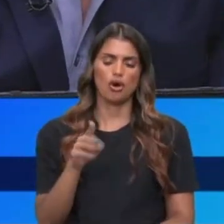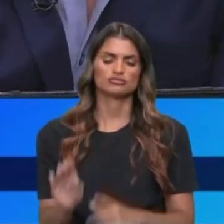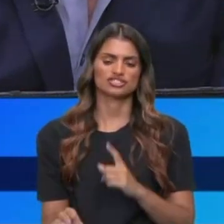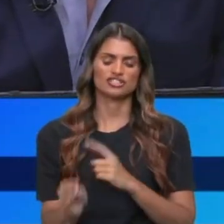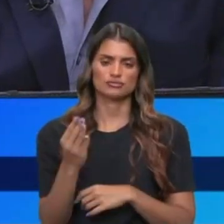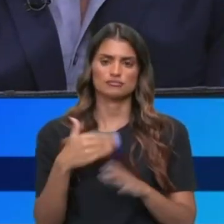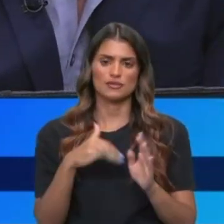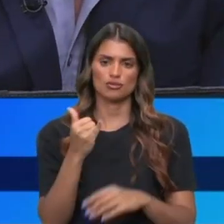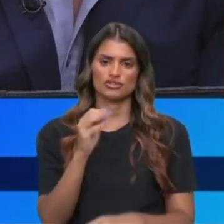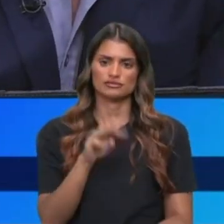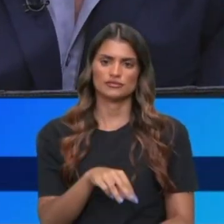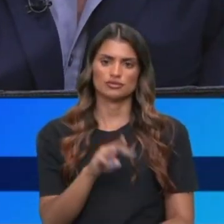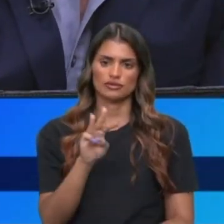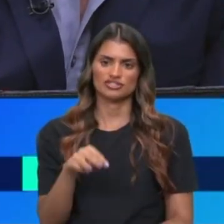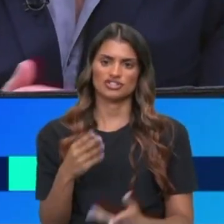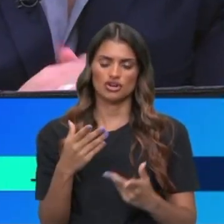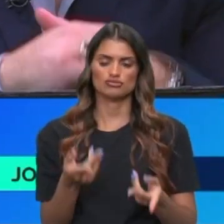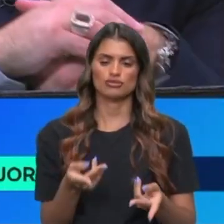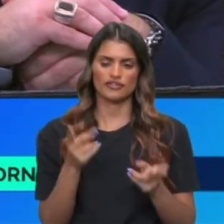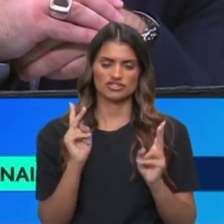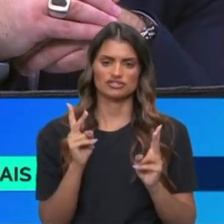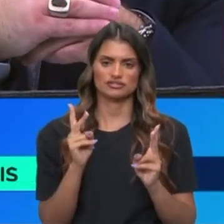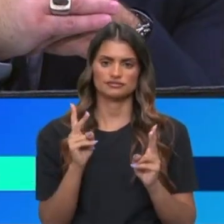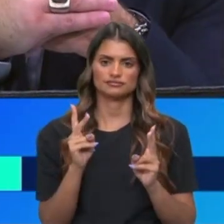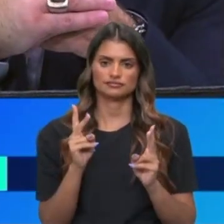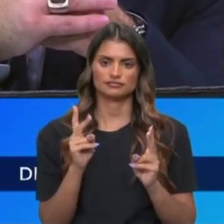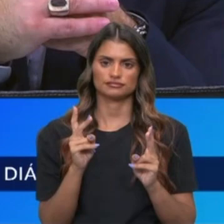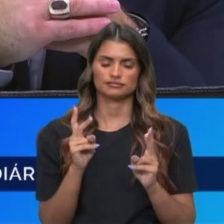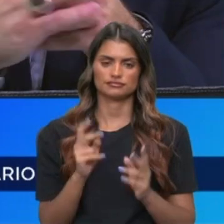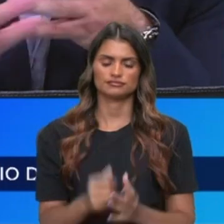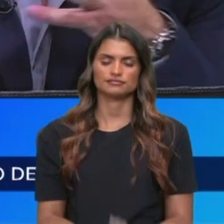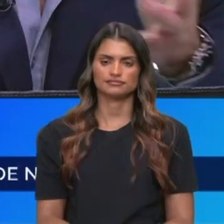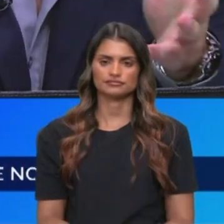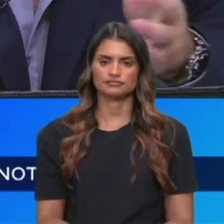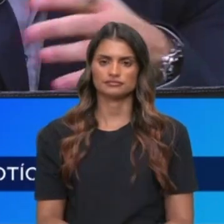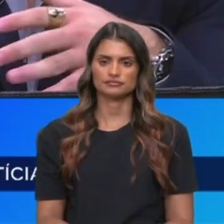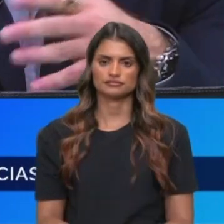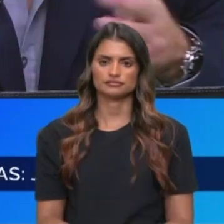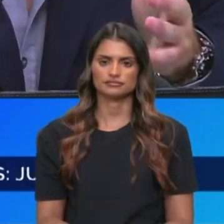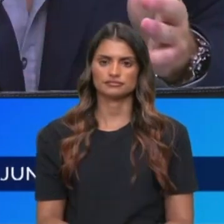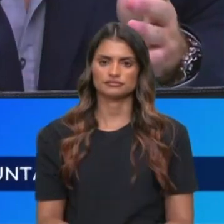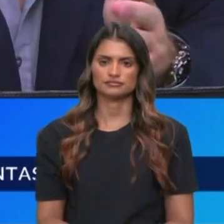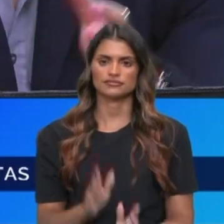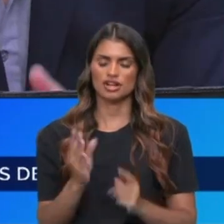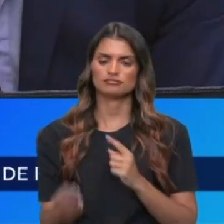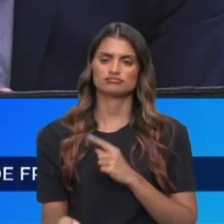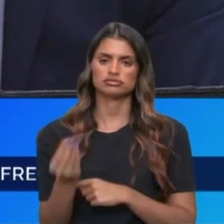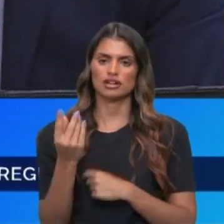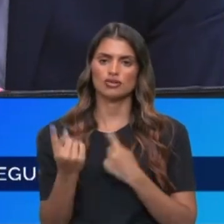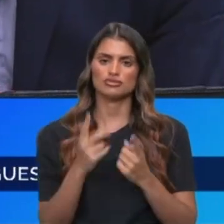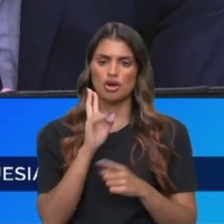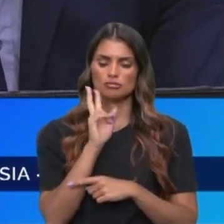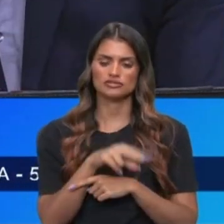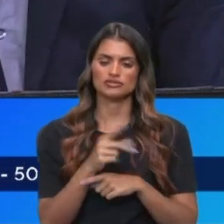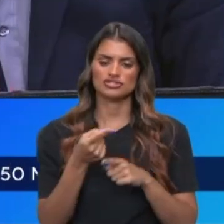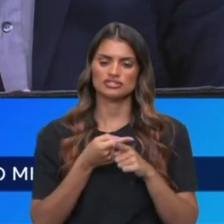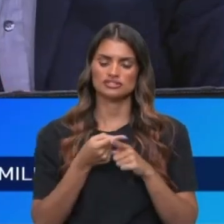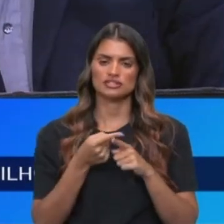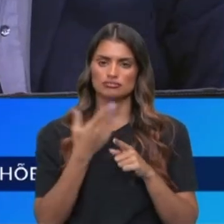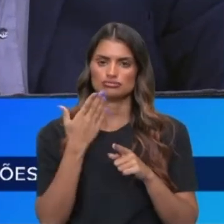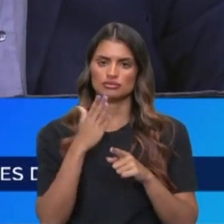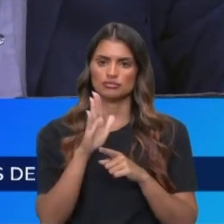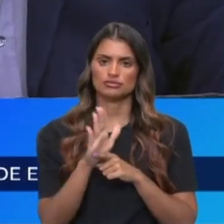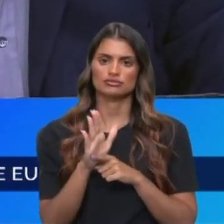de 2 milhões de objetos que agora estão disponíveis para os astrónomos, já deu origem a algumas observações interessantes, como, por